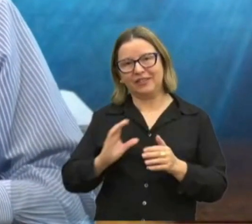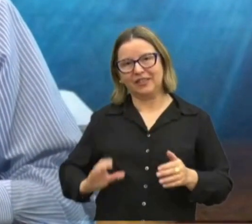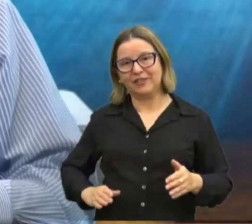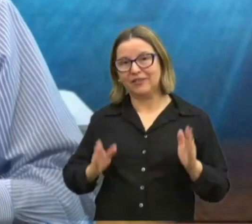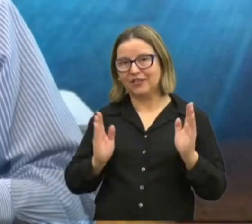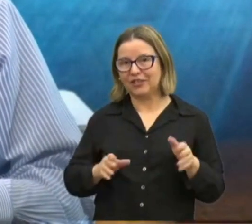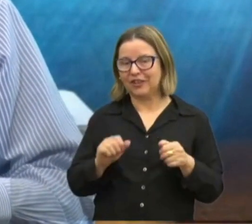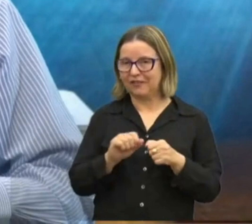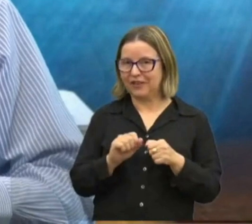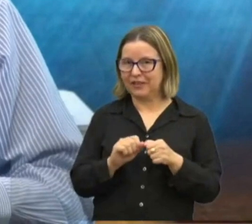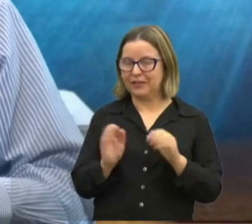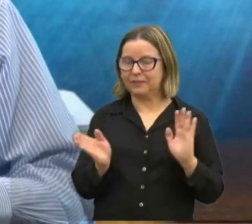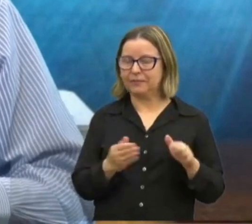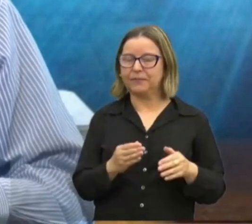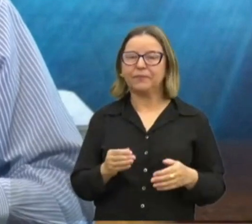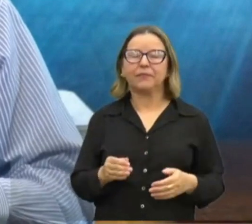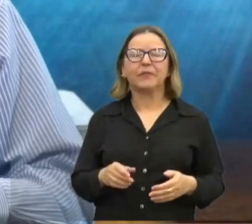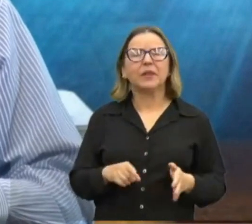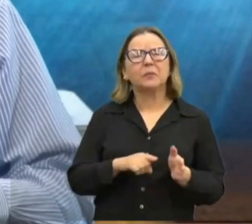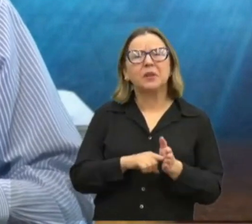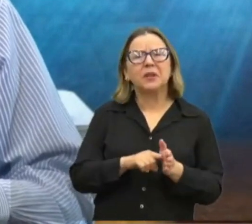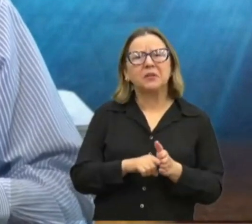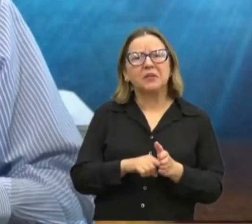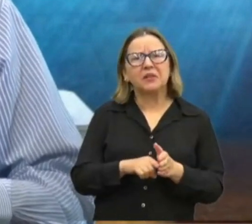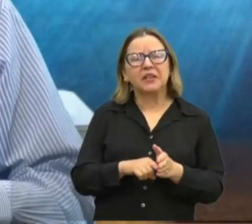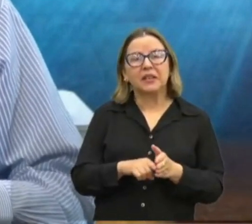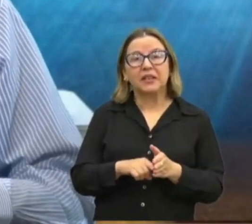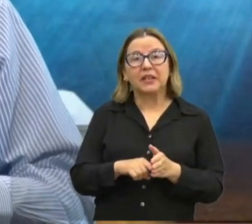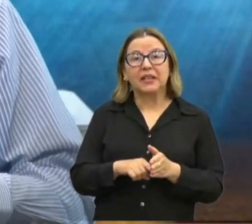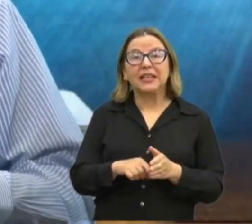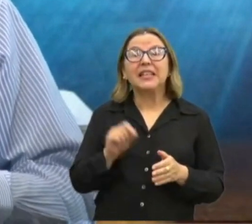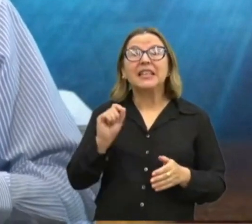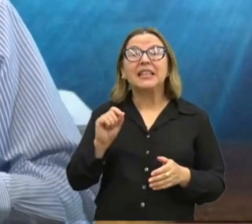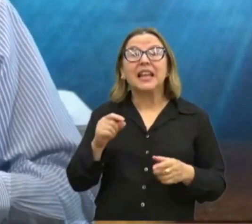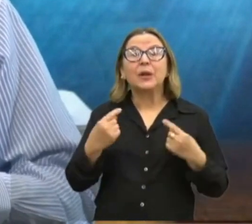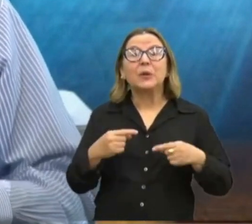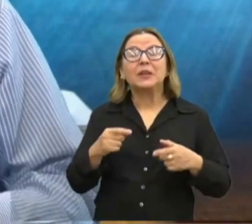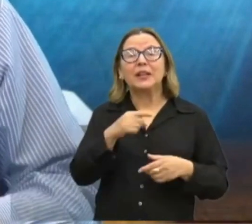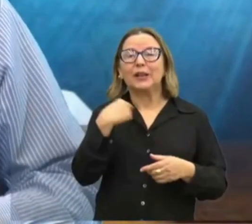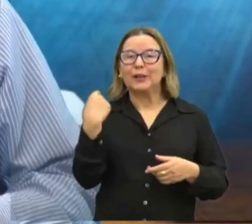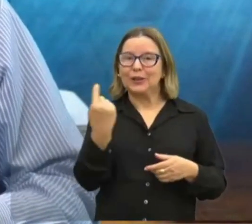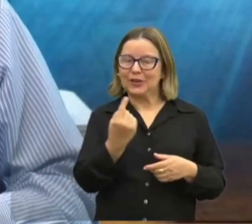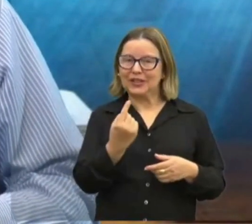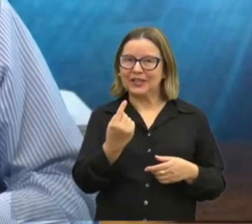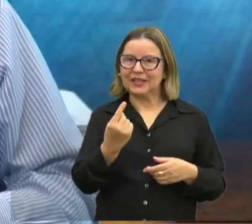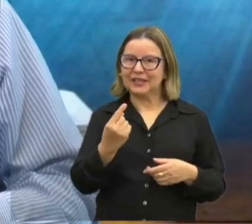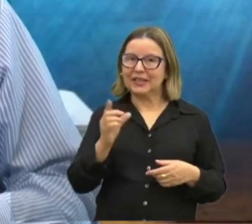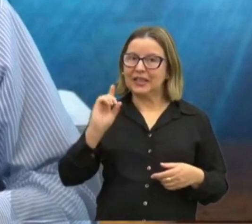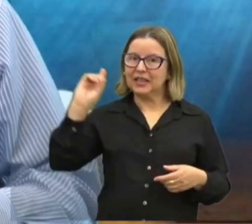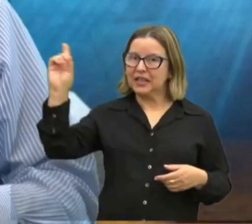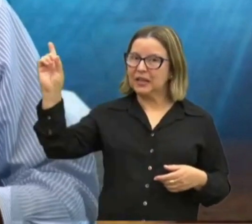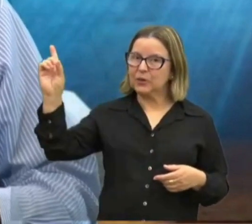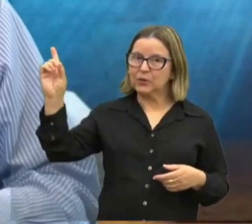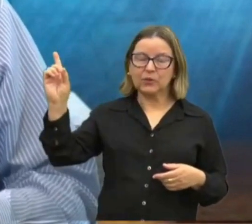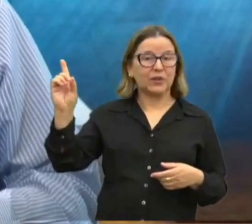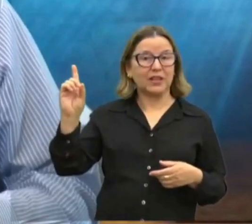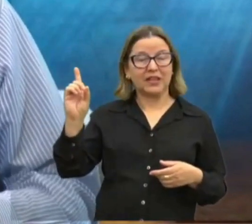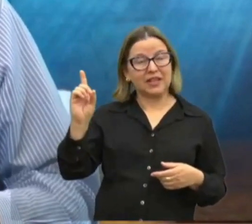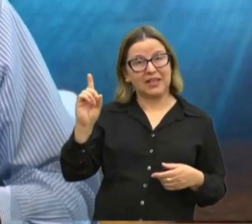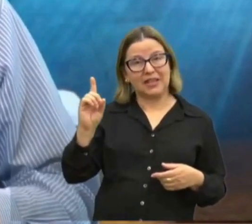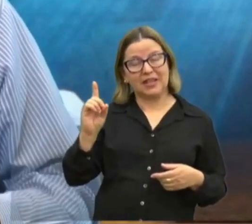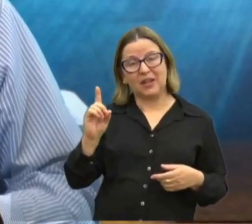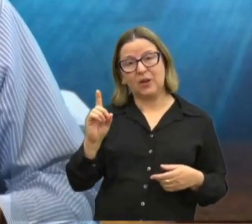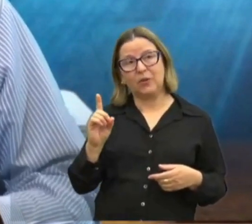que diremos, pois, se Deus é por nós, quem será contra nós? Aquele que não poupou o seu próprio filho. O apóstolo Paulo